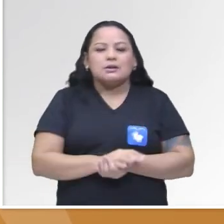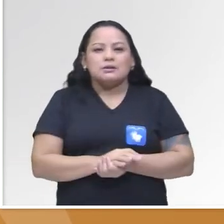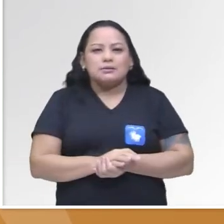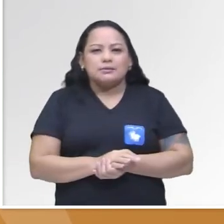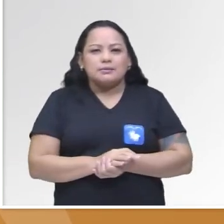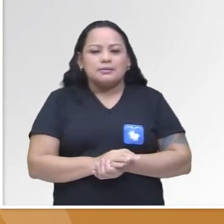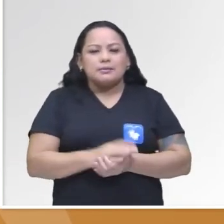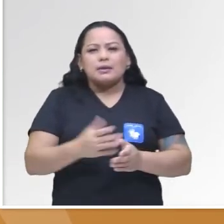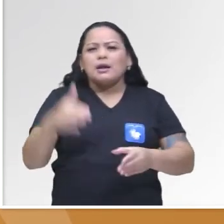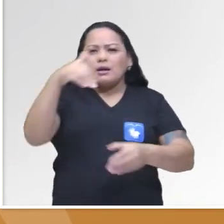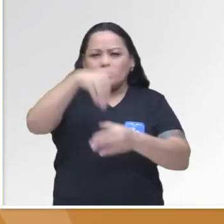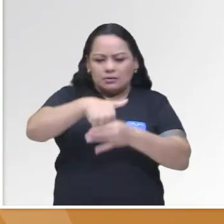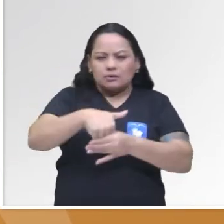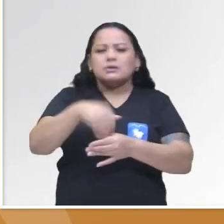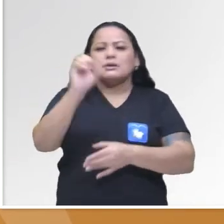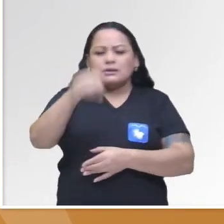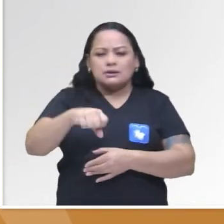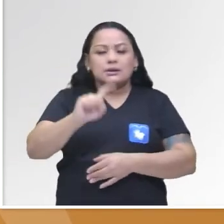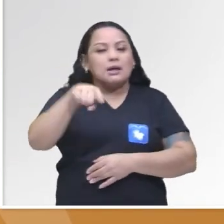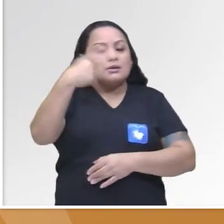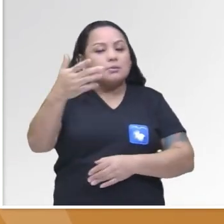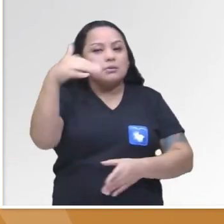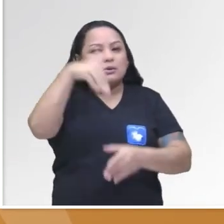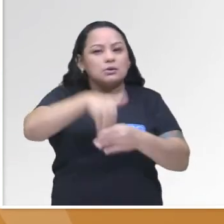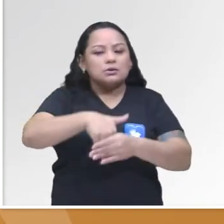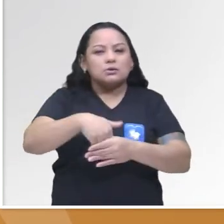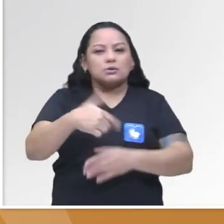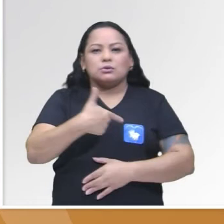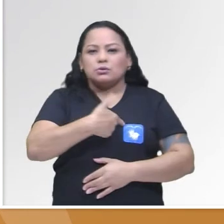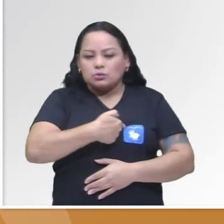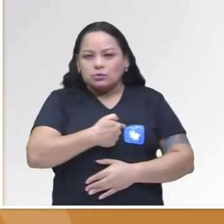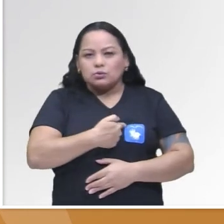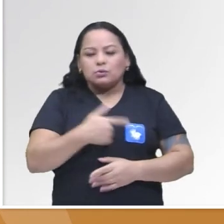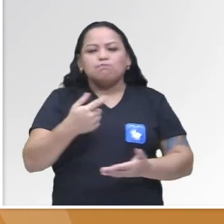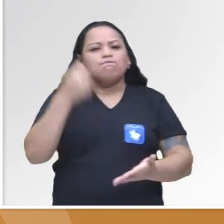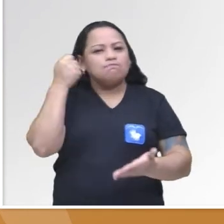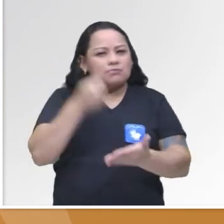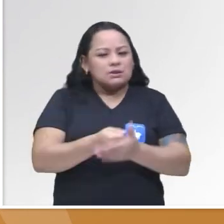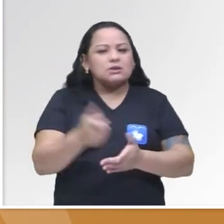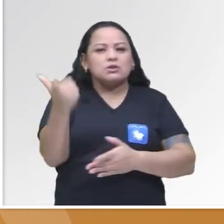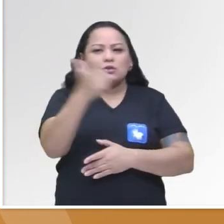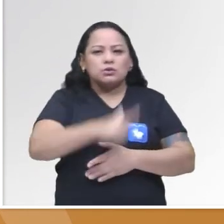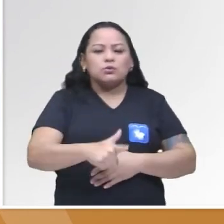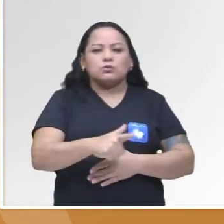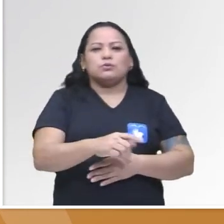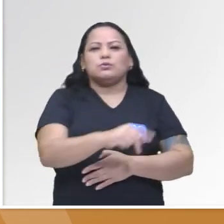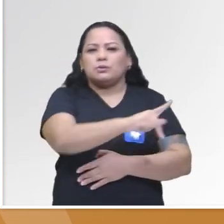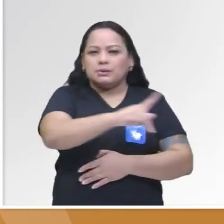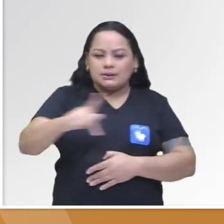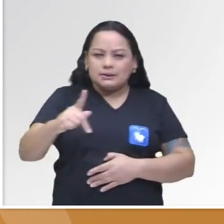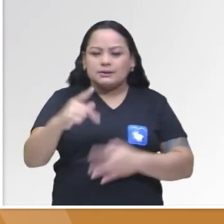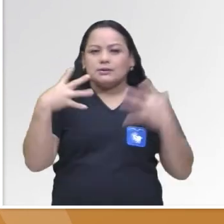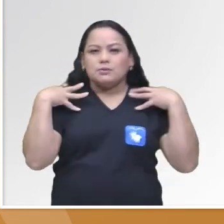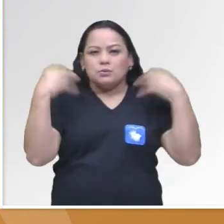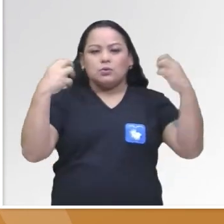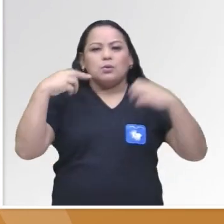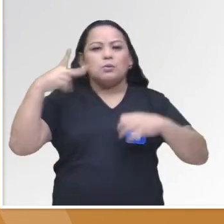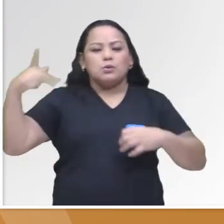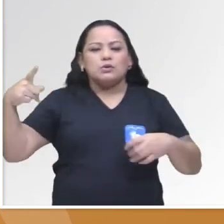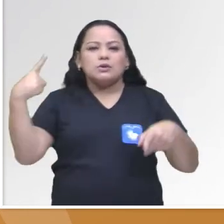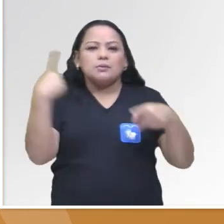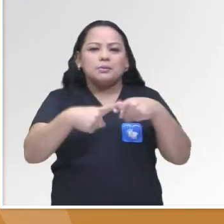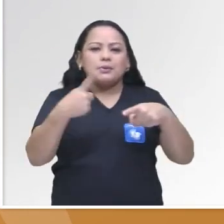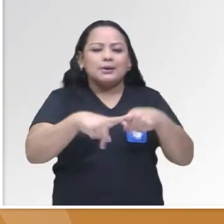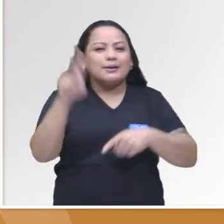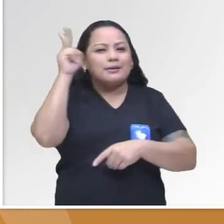feitas as eleições, e depois das eleições, onde Getúlio Vargas vai garantir novamente ali poder, até porque lembra